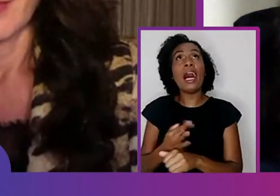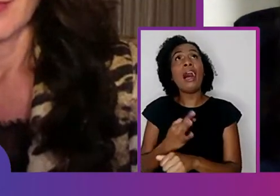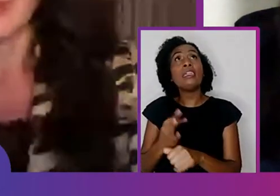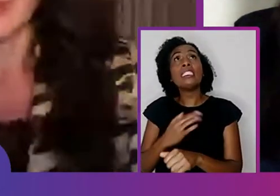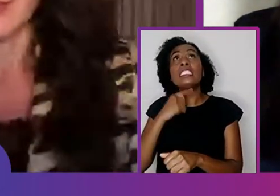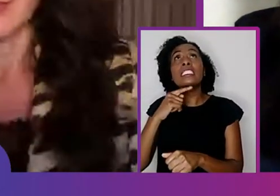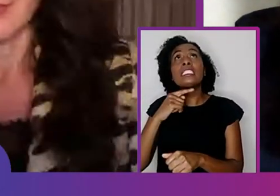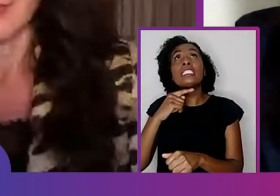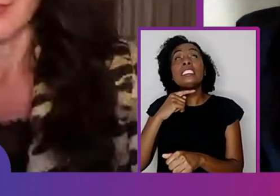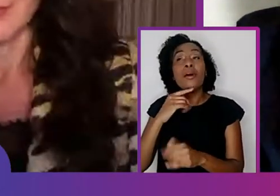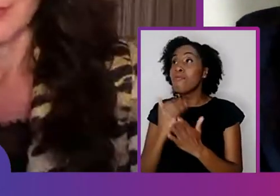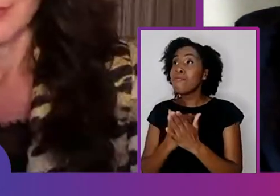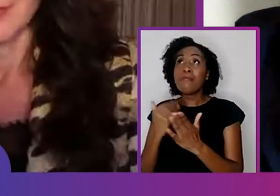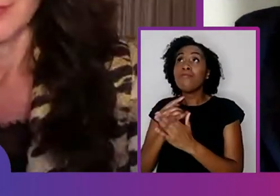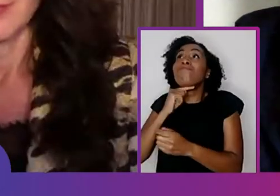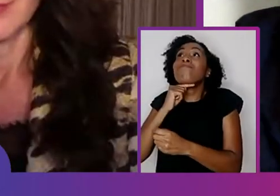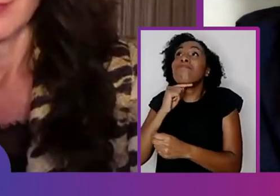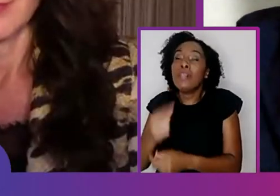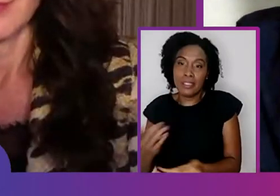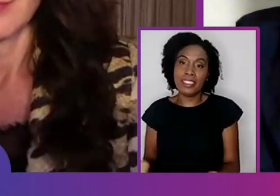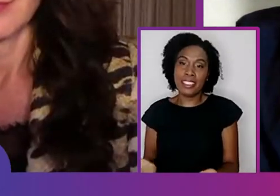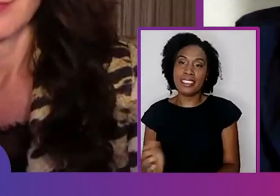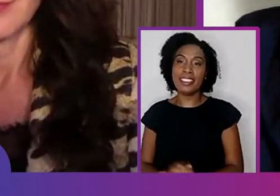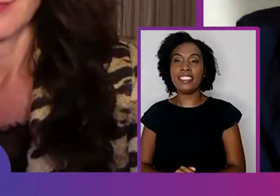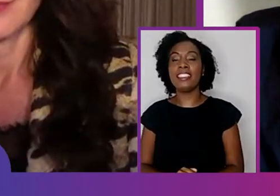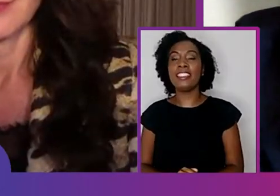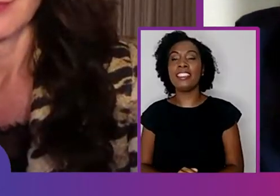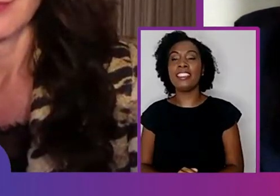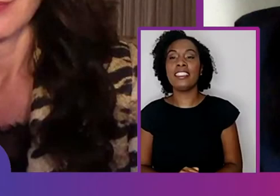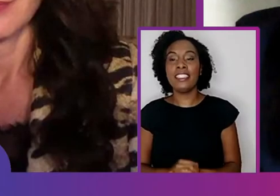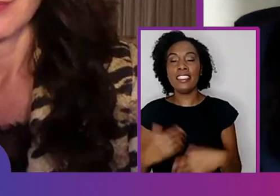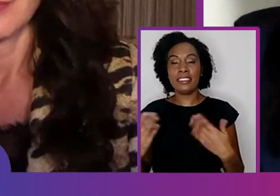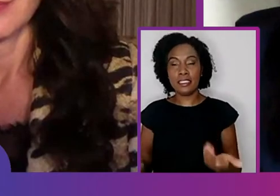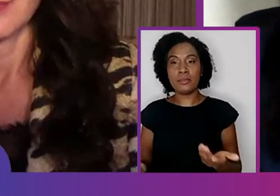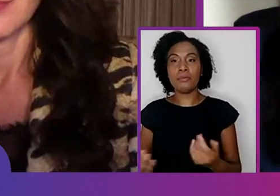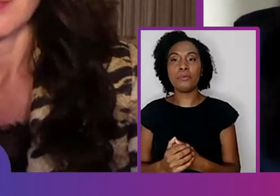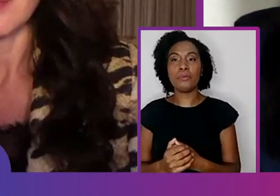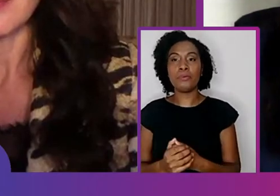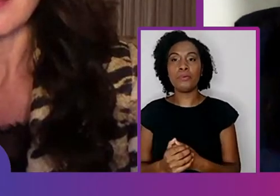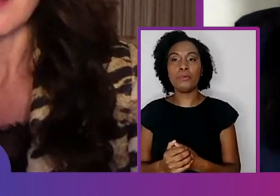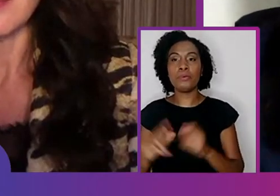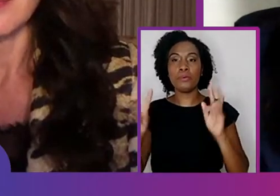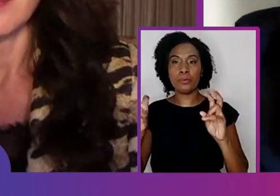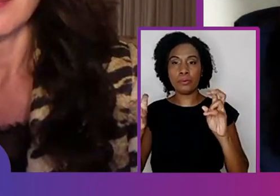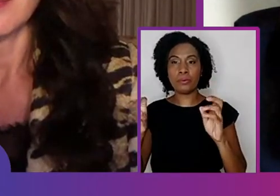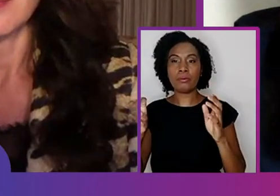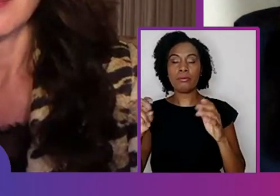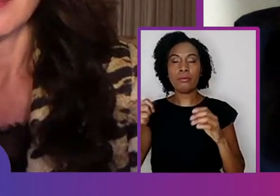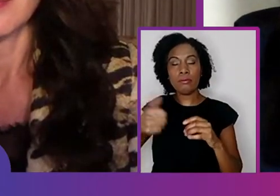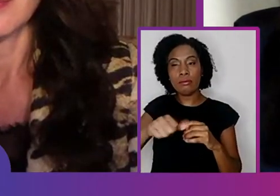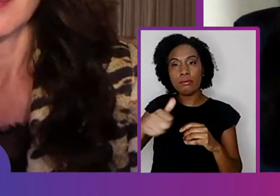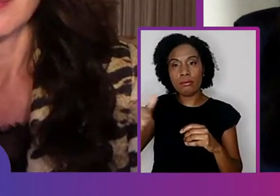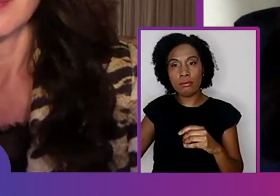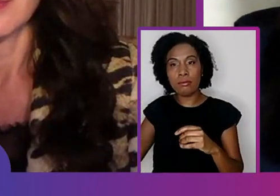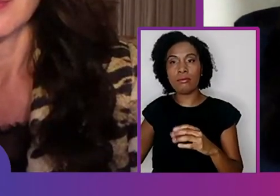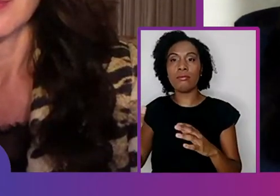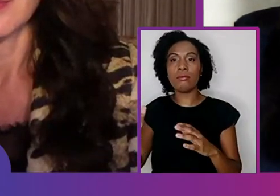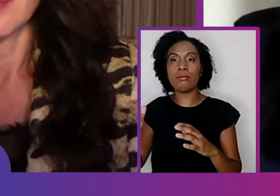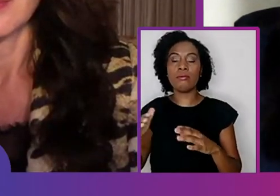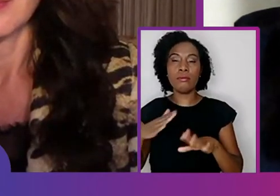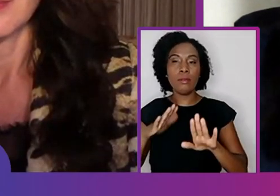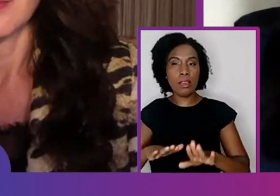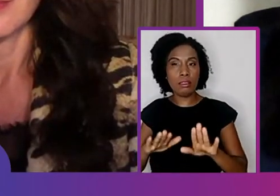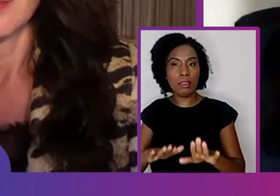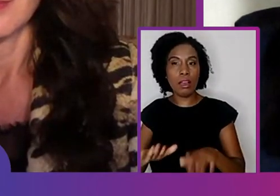aspectos que são ganhos e considerando os aspectos que nos permitem avaliar com mais calma este processo de home office que a gente